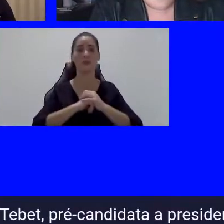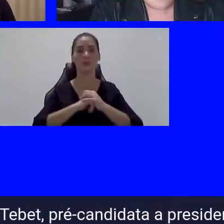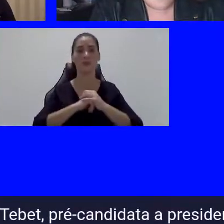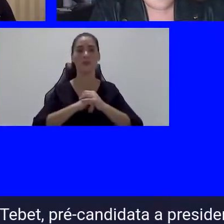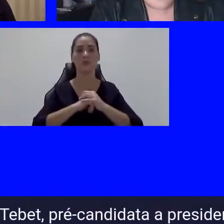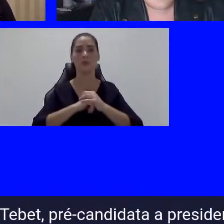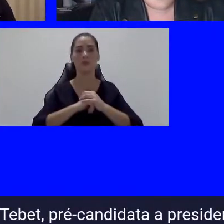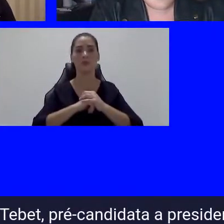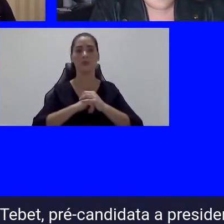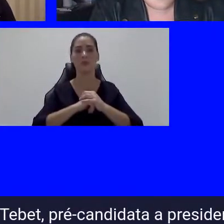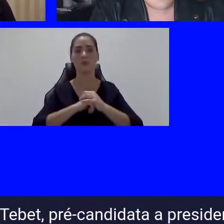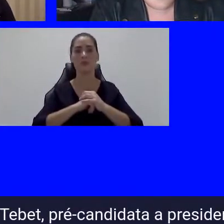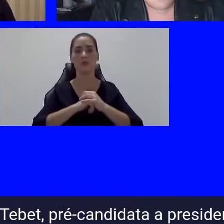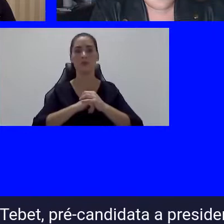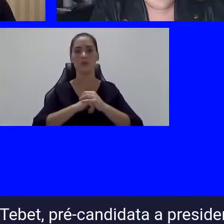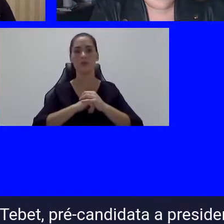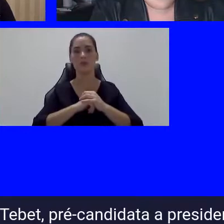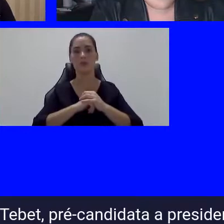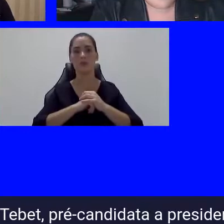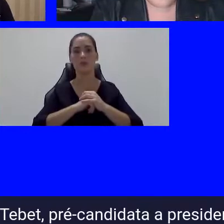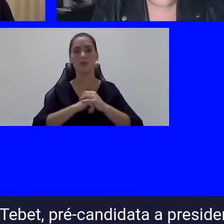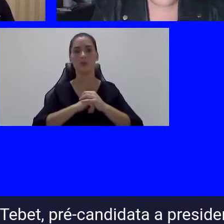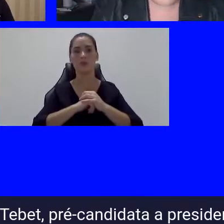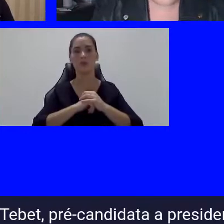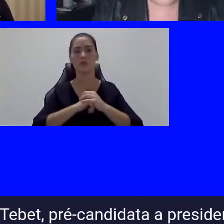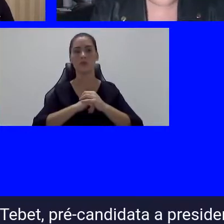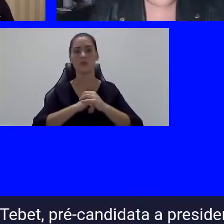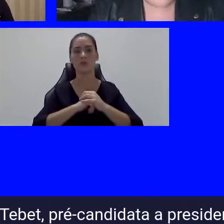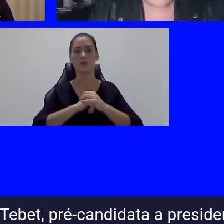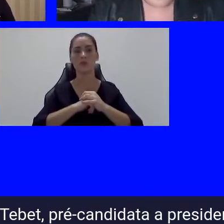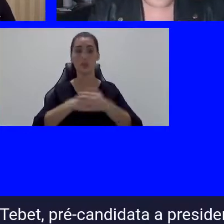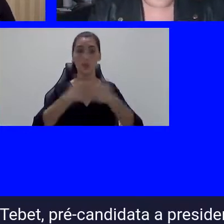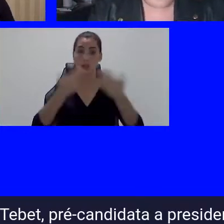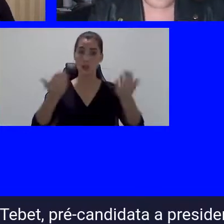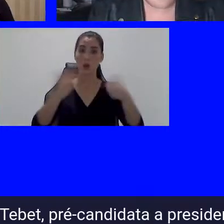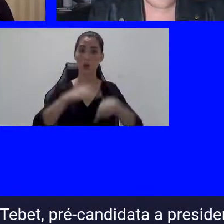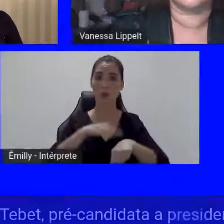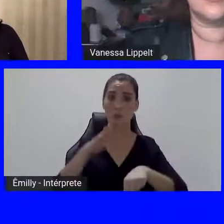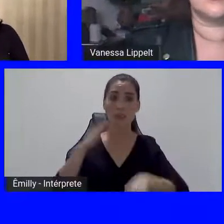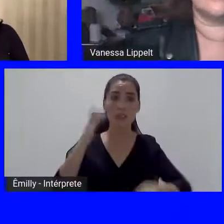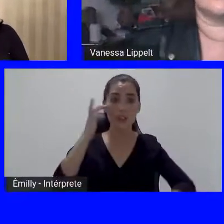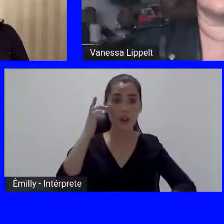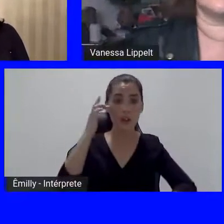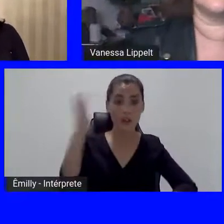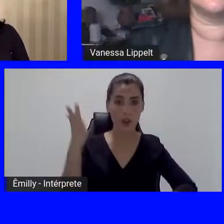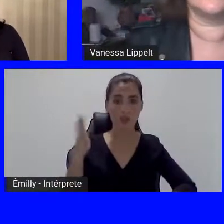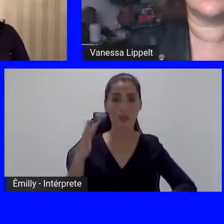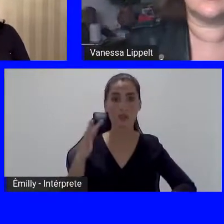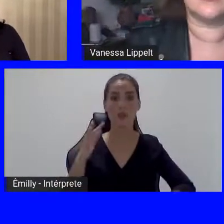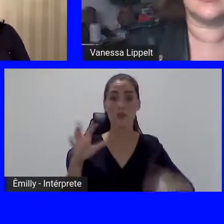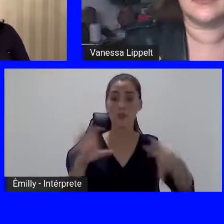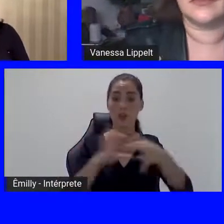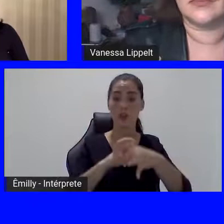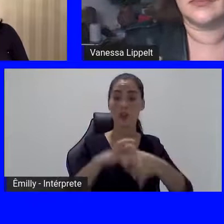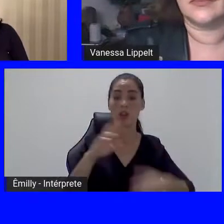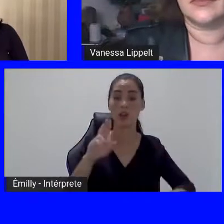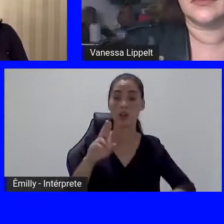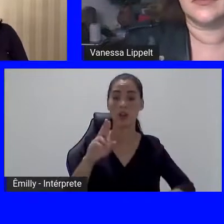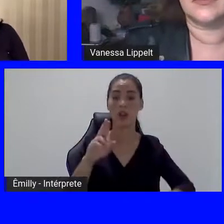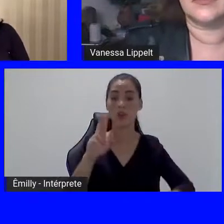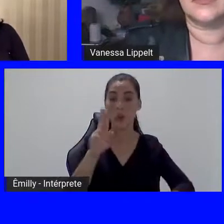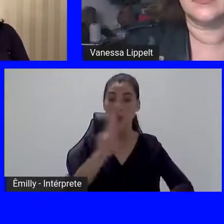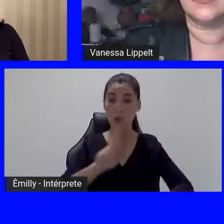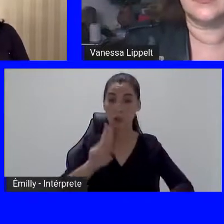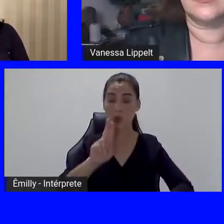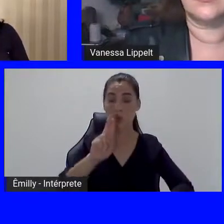do PSDB, seria do PSDB ou do MDB. Então, mais fácil federar com a União Brasil do que com o PSDB. Mas acho que igualmente